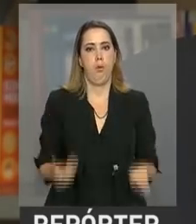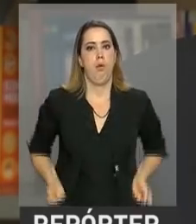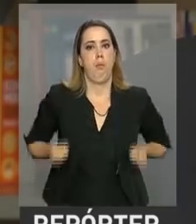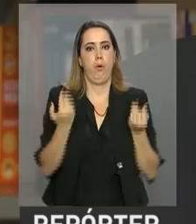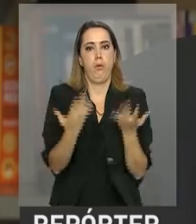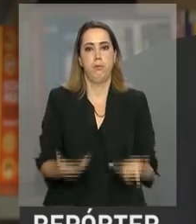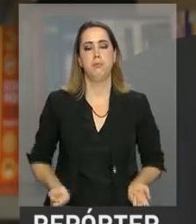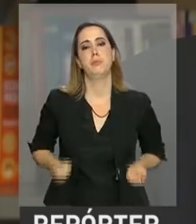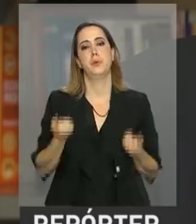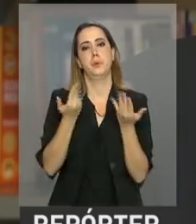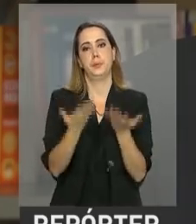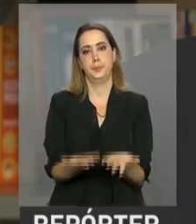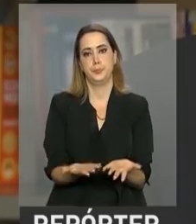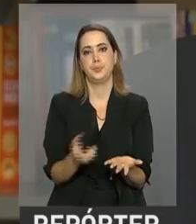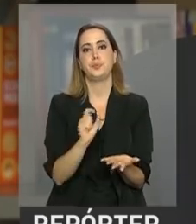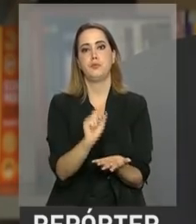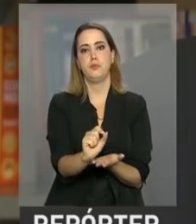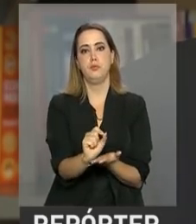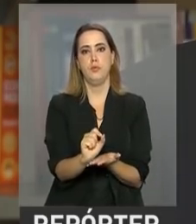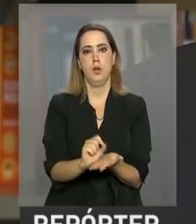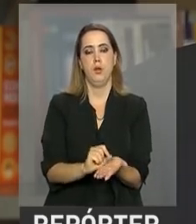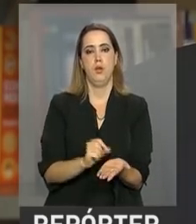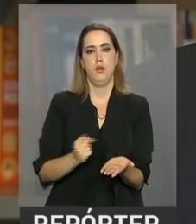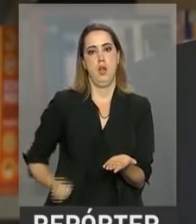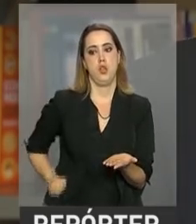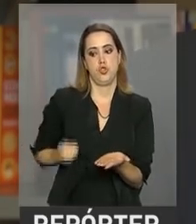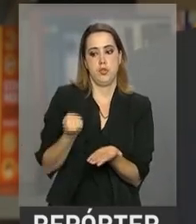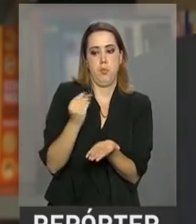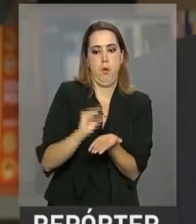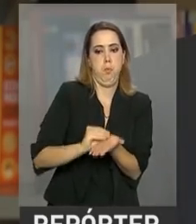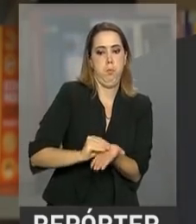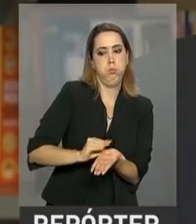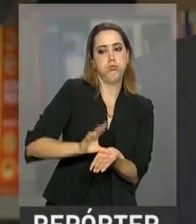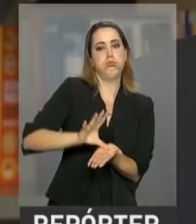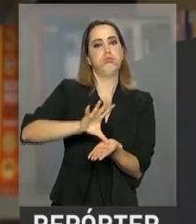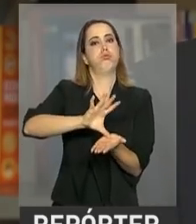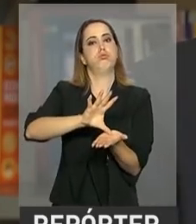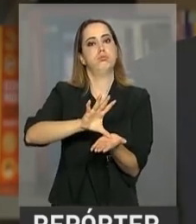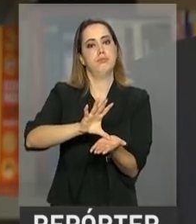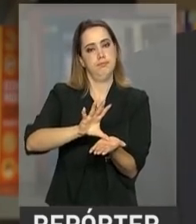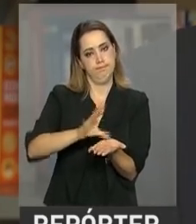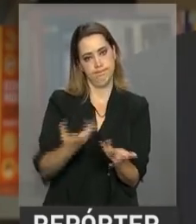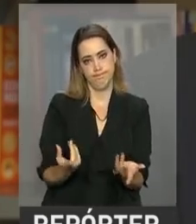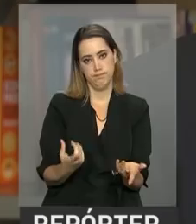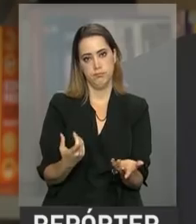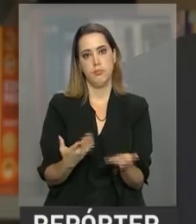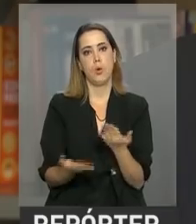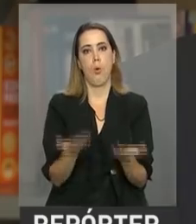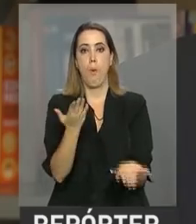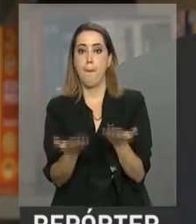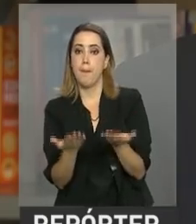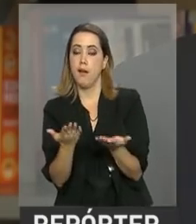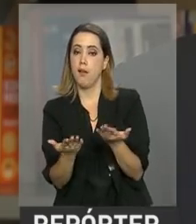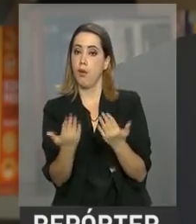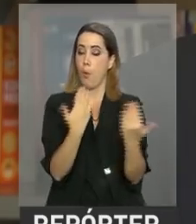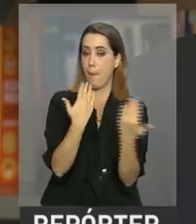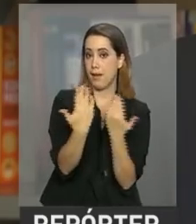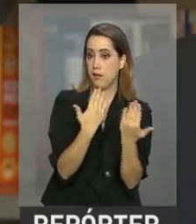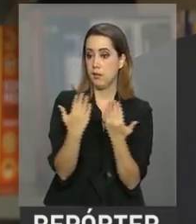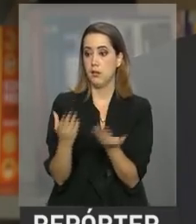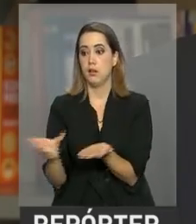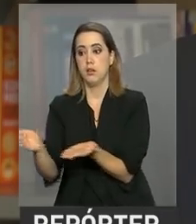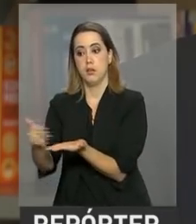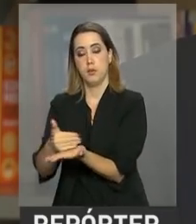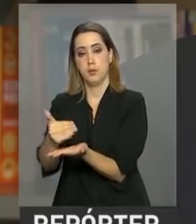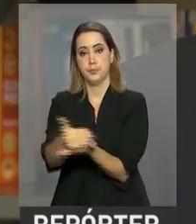muito maiores, né, foram cada dia, né, superior, inclusive, ao comportamento da inflação, né,